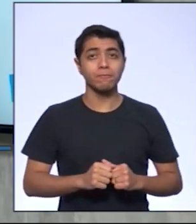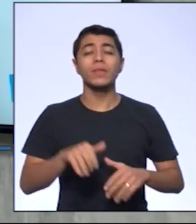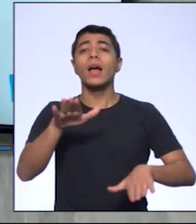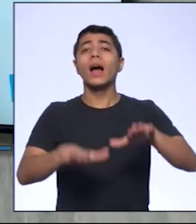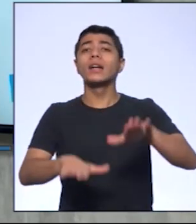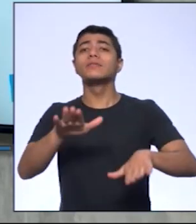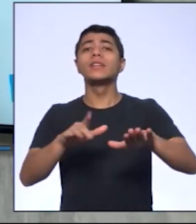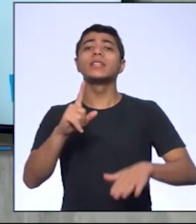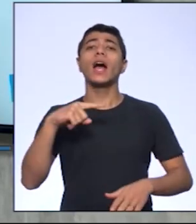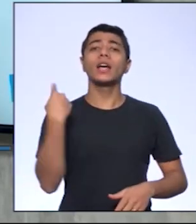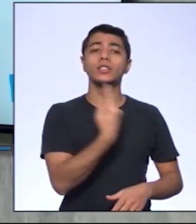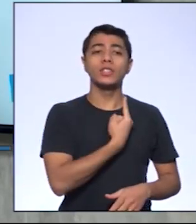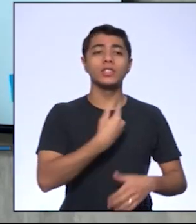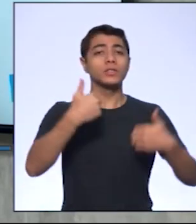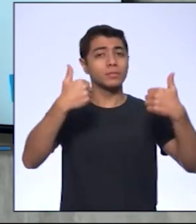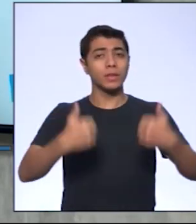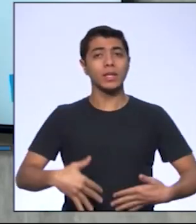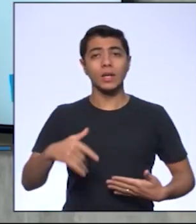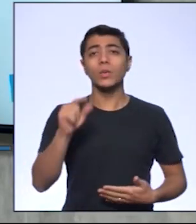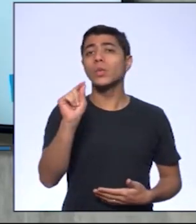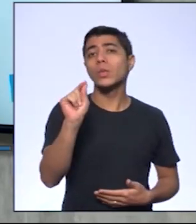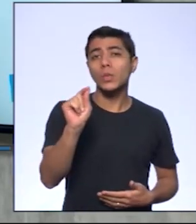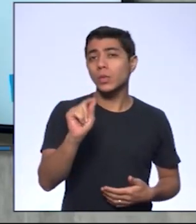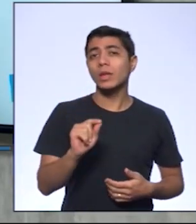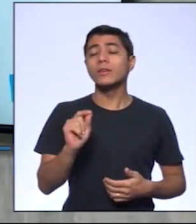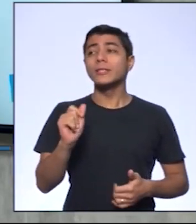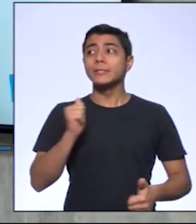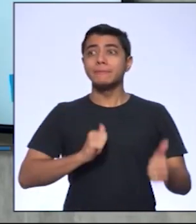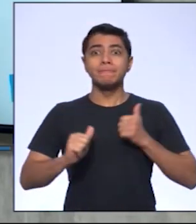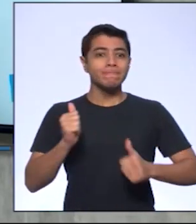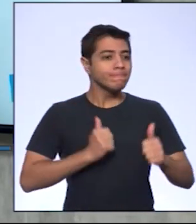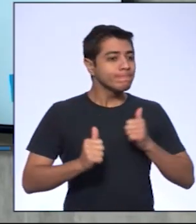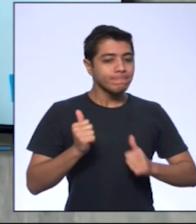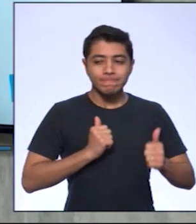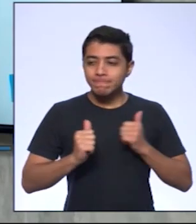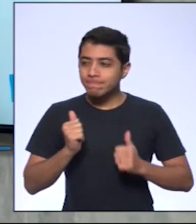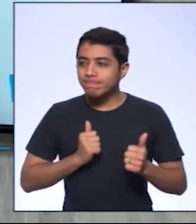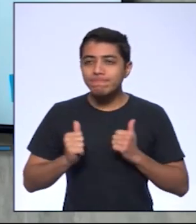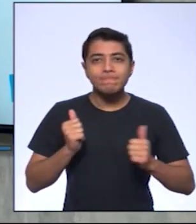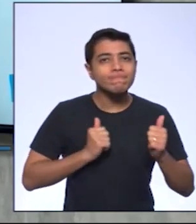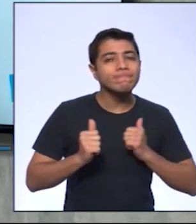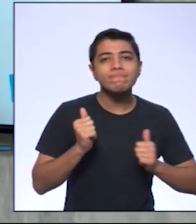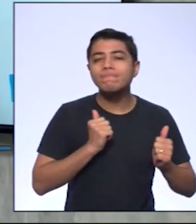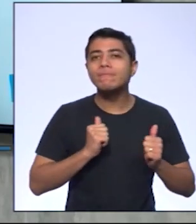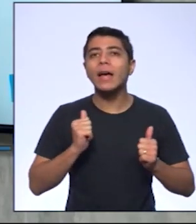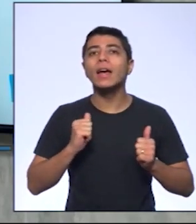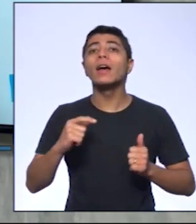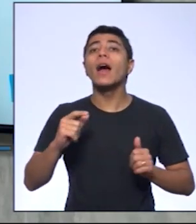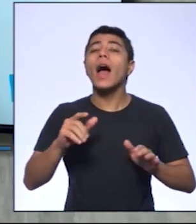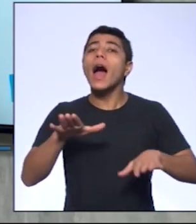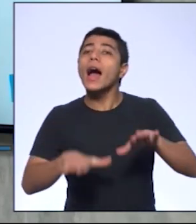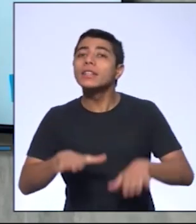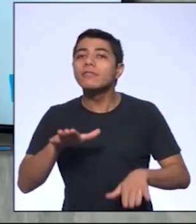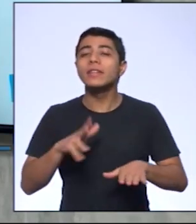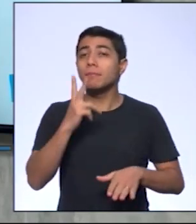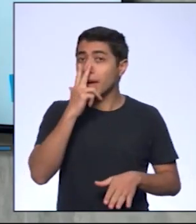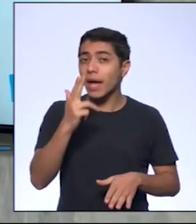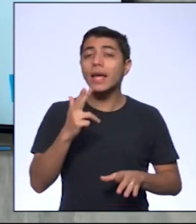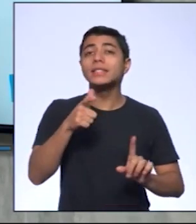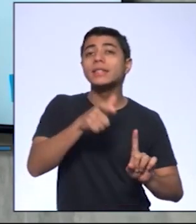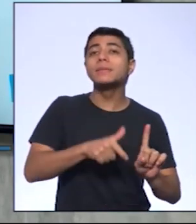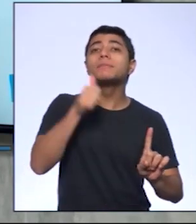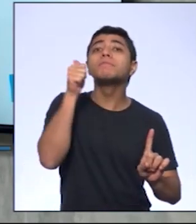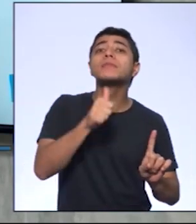de expectativa, nós estamos falando de expectativa, existe a ideia de que a fala da menina, ela é uma